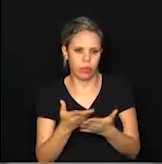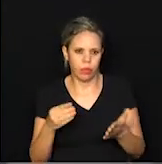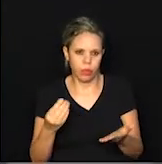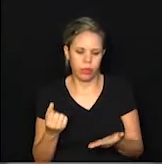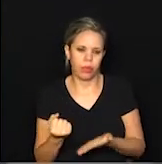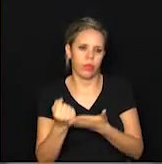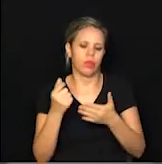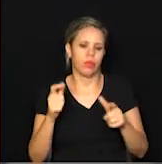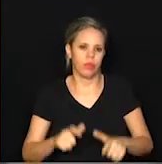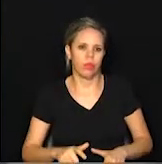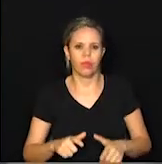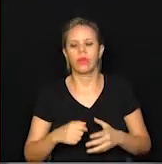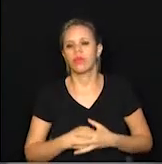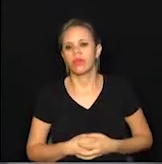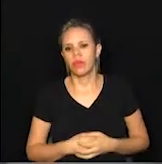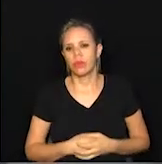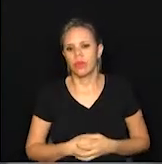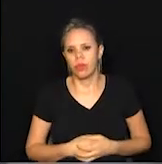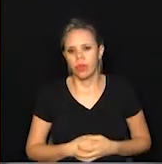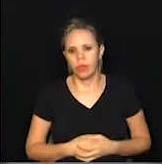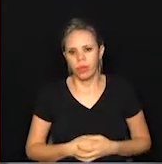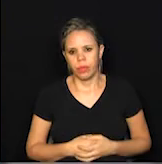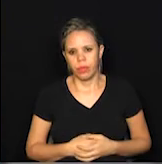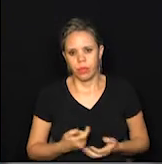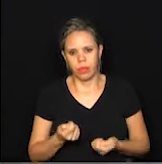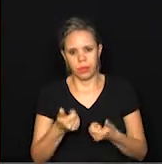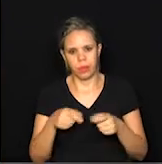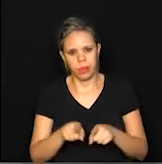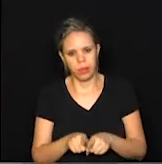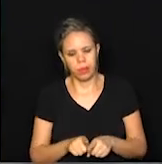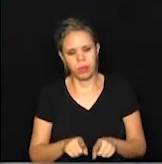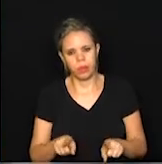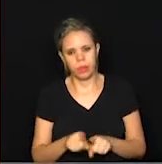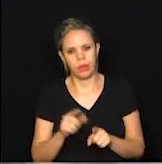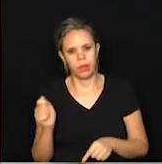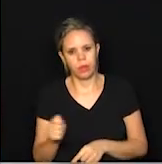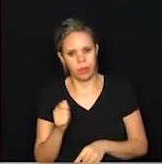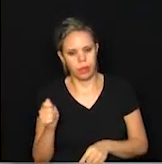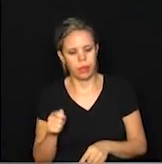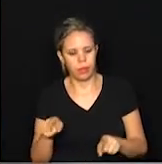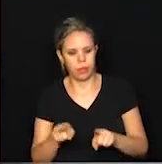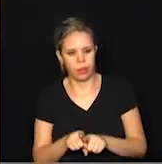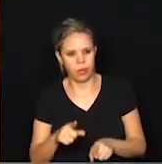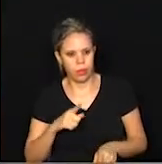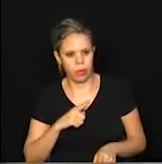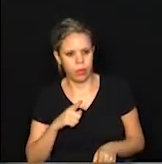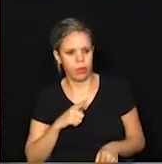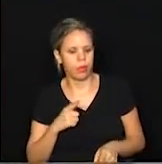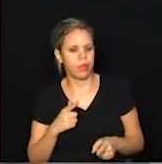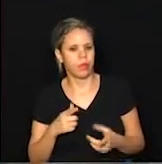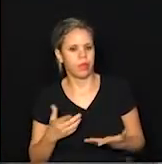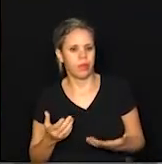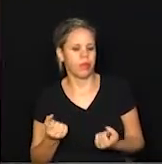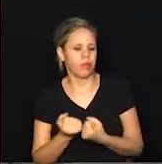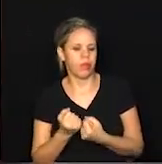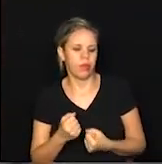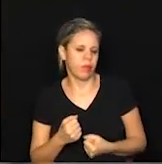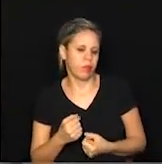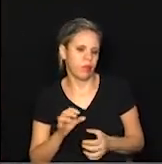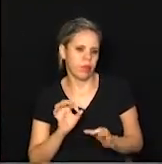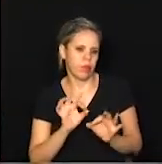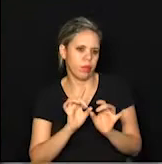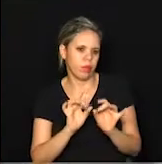cede um incentivo, mas a associação também tem que ter um aporte dela. Então, não é